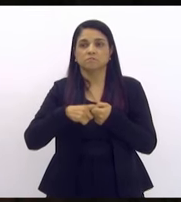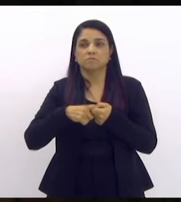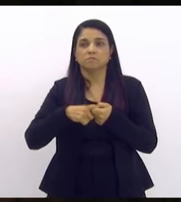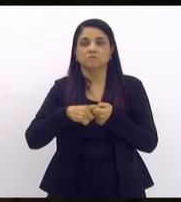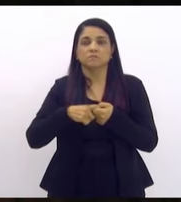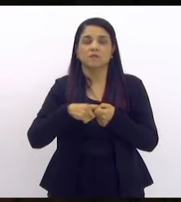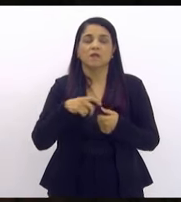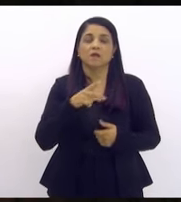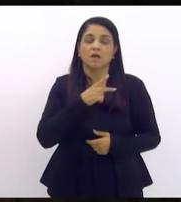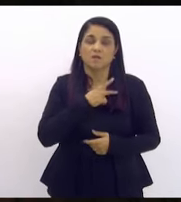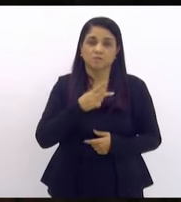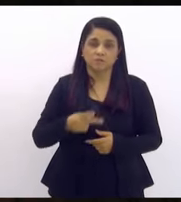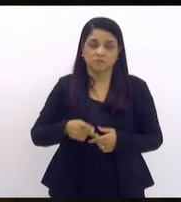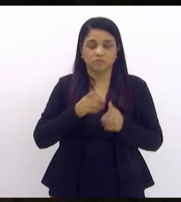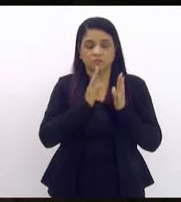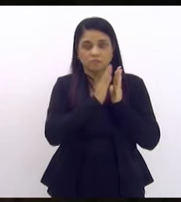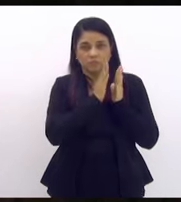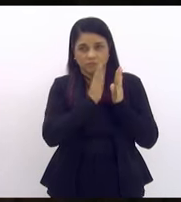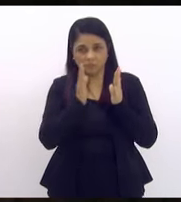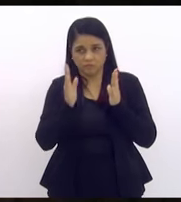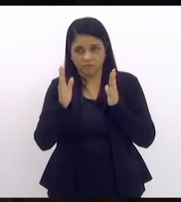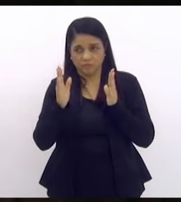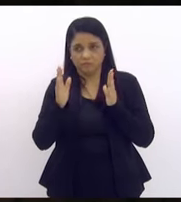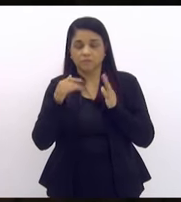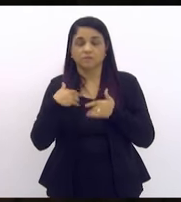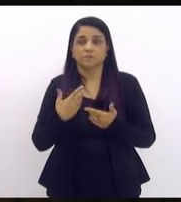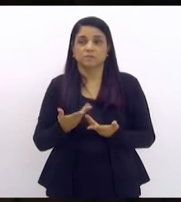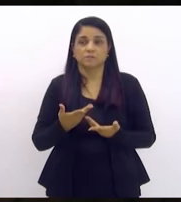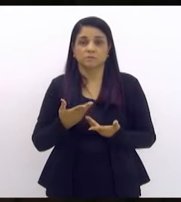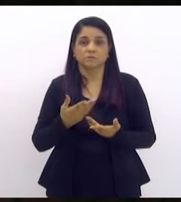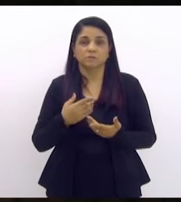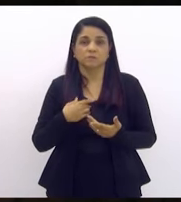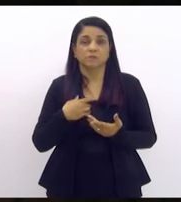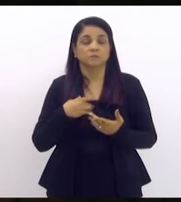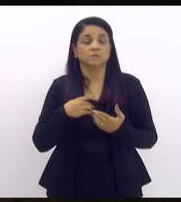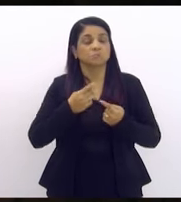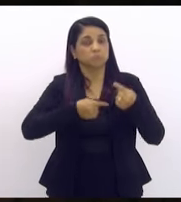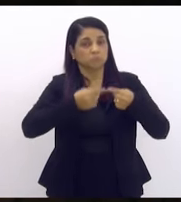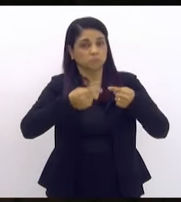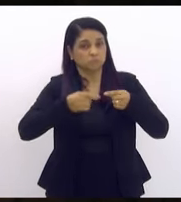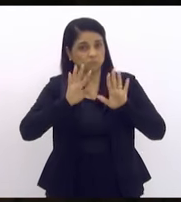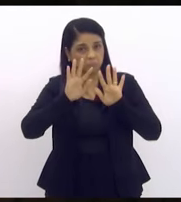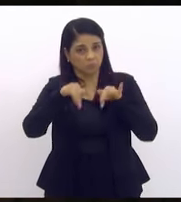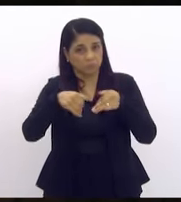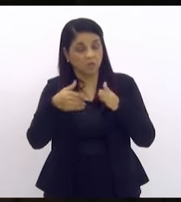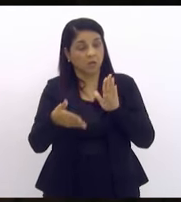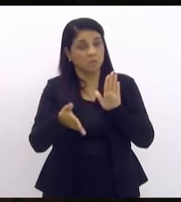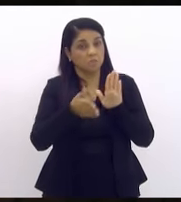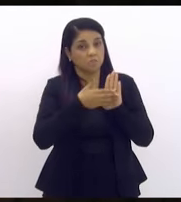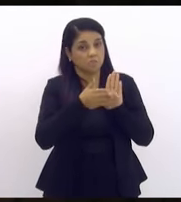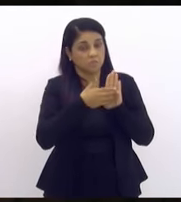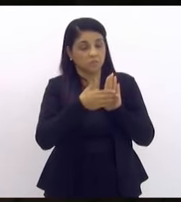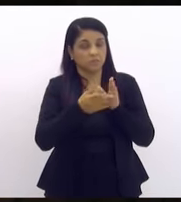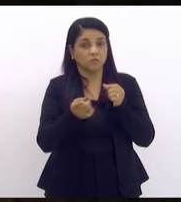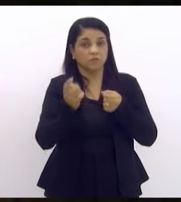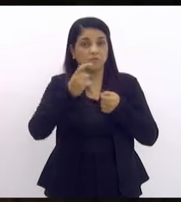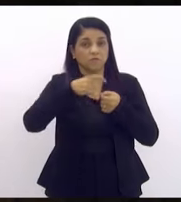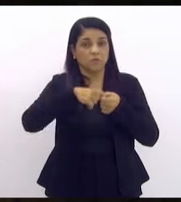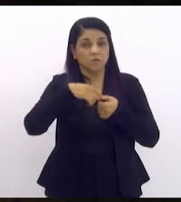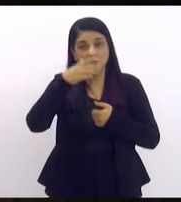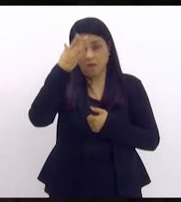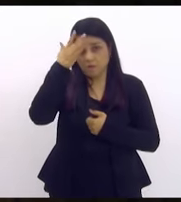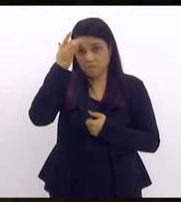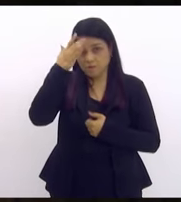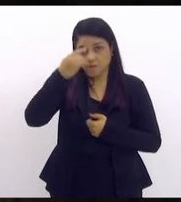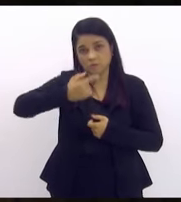A presidência chama os trabalhos à ordem. É, não havendo mais quem queira discutir, a proposta retorna amanhã para